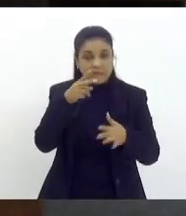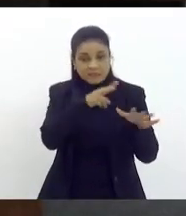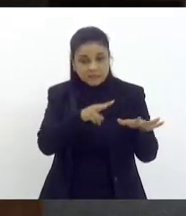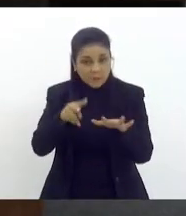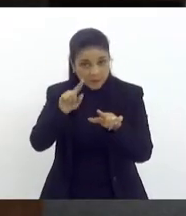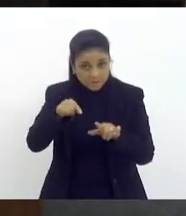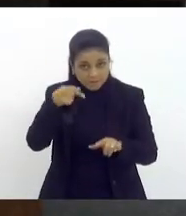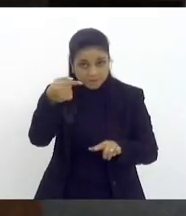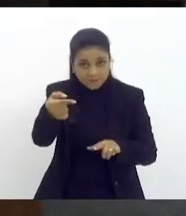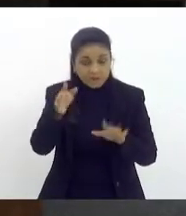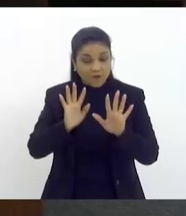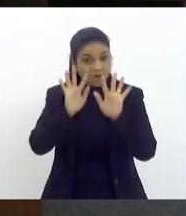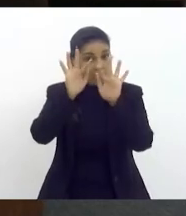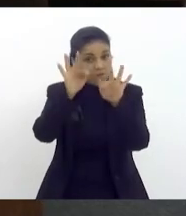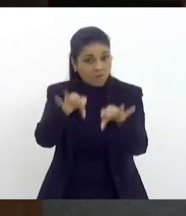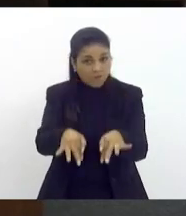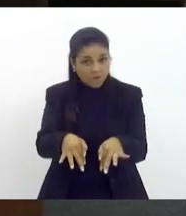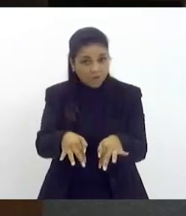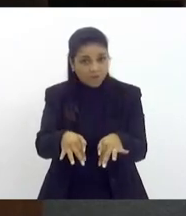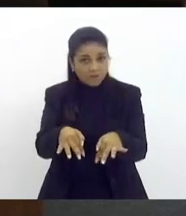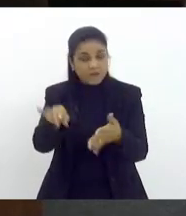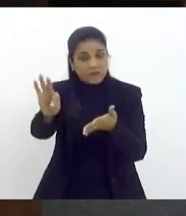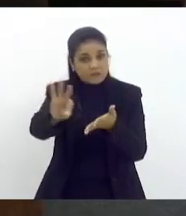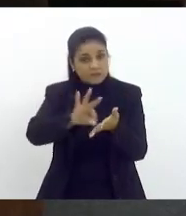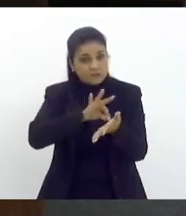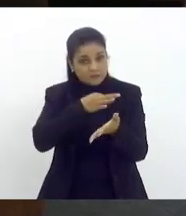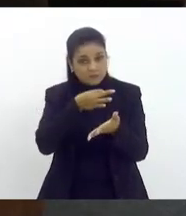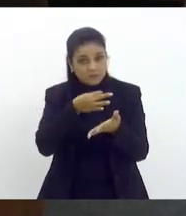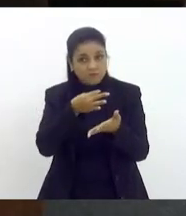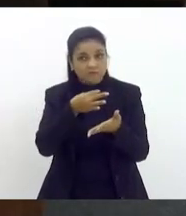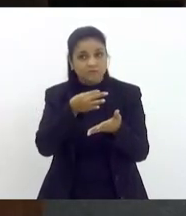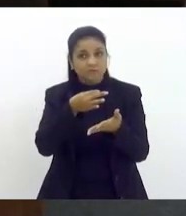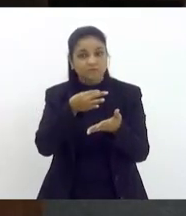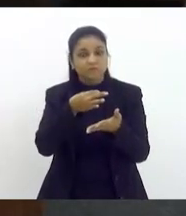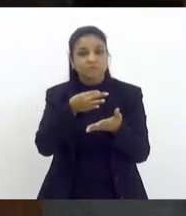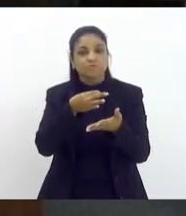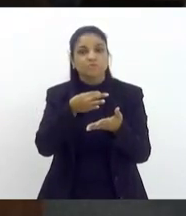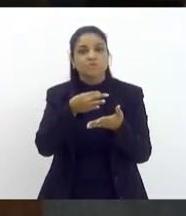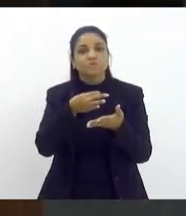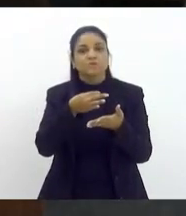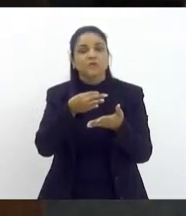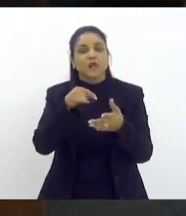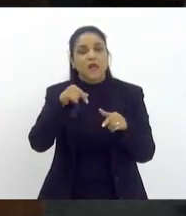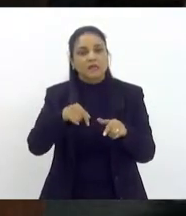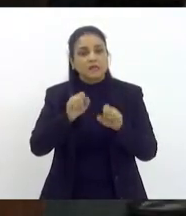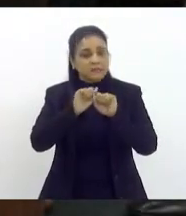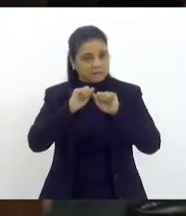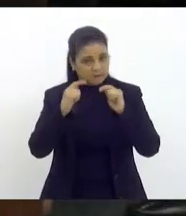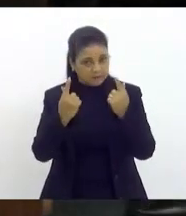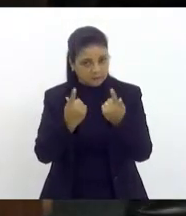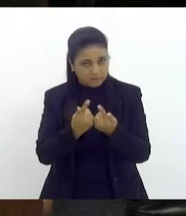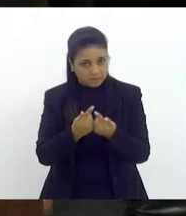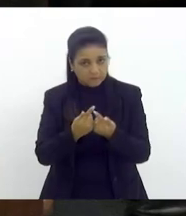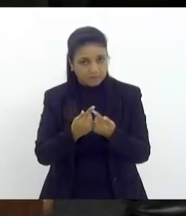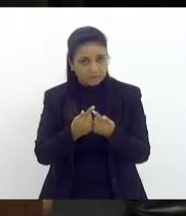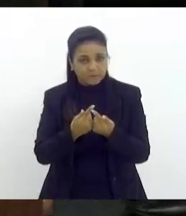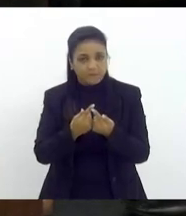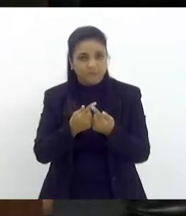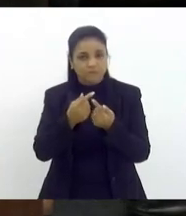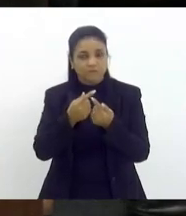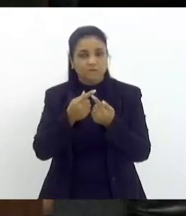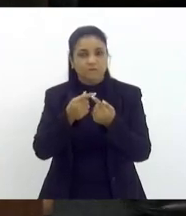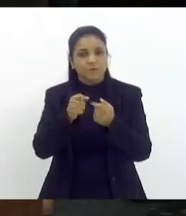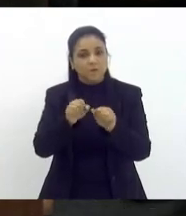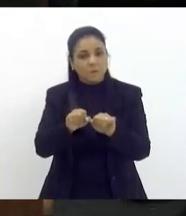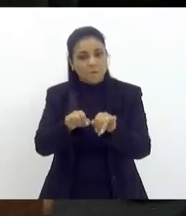vem se dará o encerramento das inscrições que nós estamos tendo aqui na Assembleia Legislativa do Parlamento